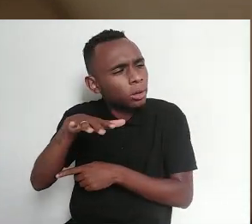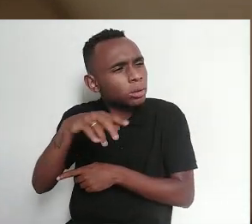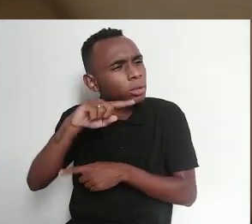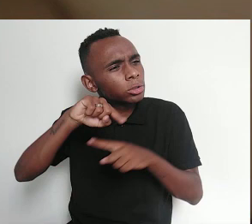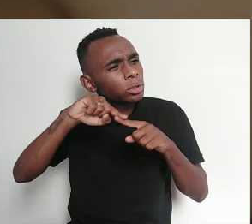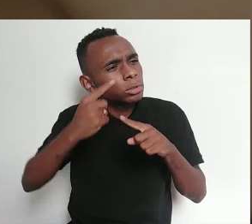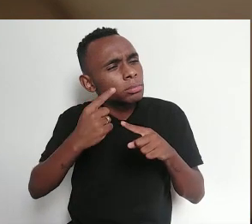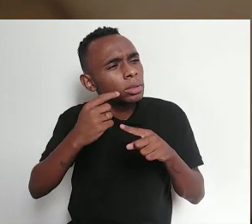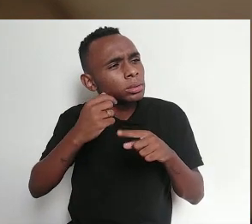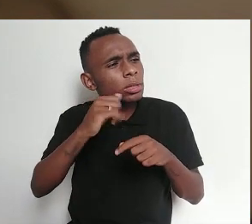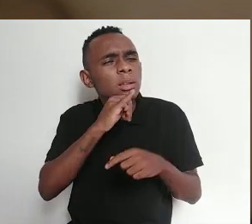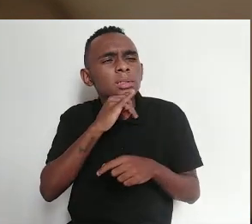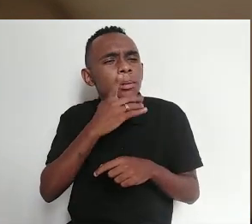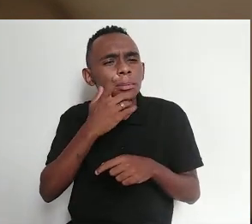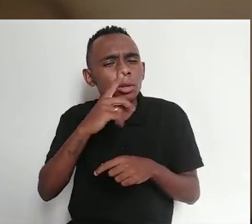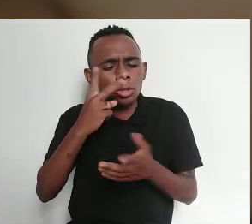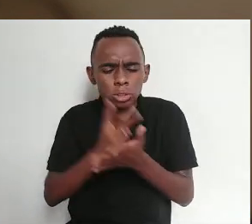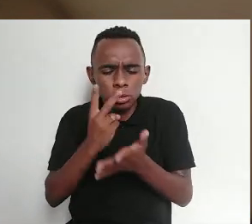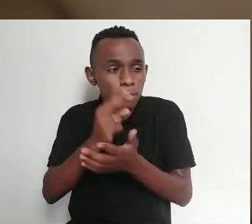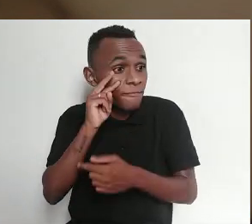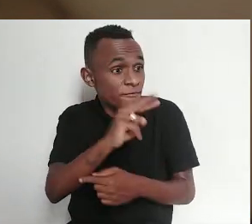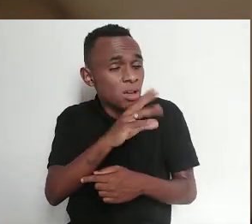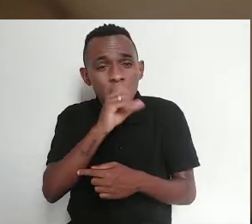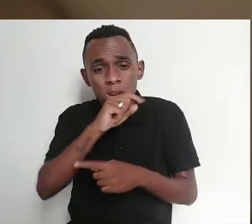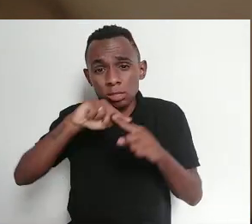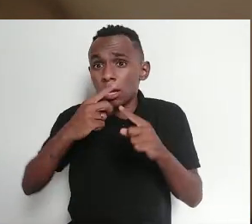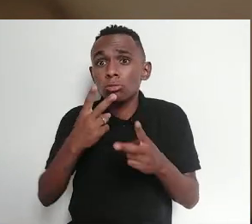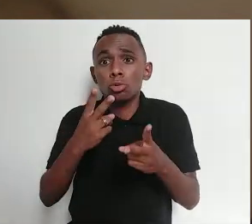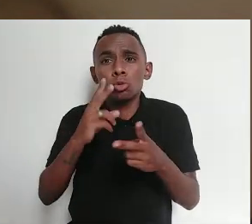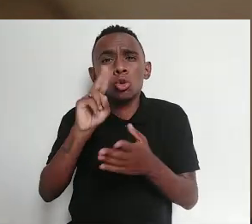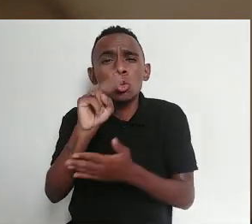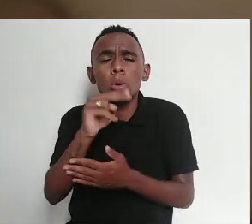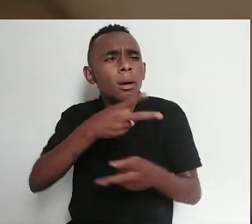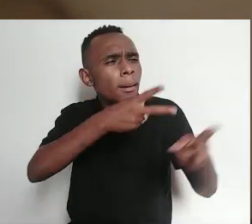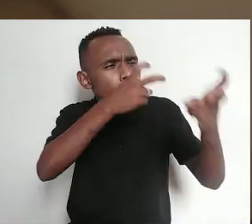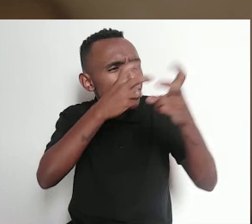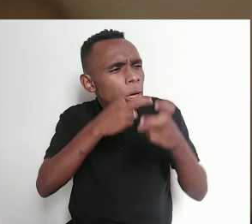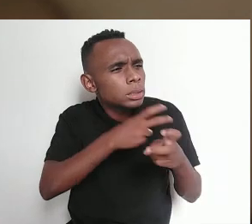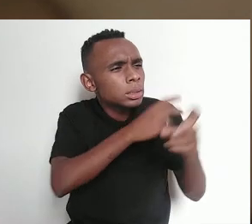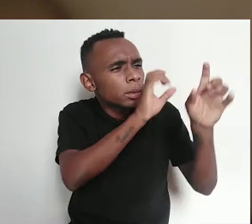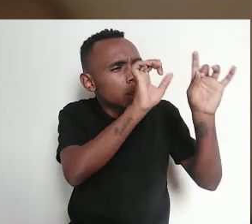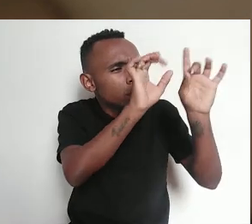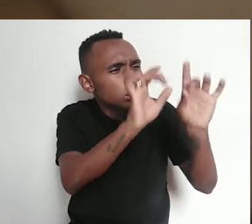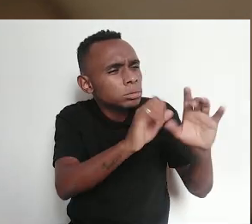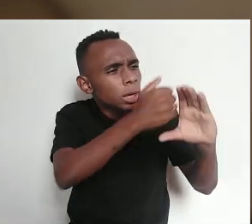laranja sempre e não repara na beleza que ela tem, o brilho, o desenho.